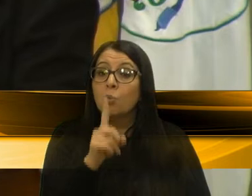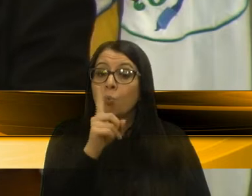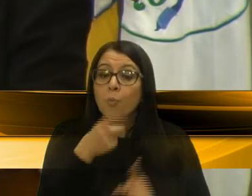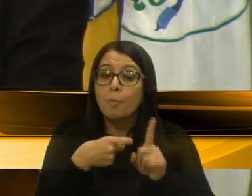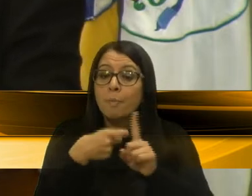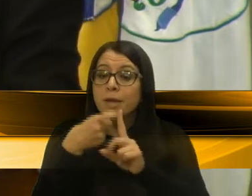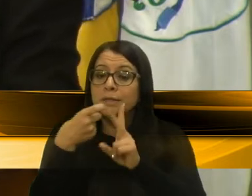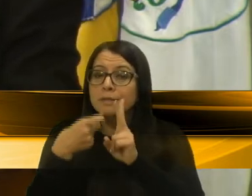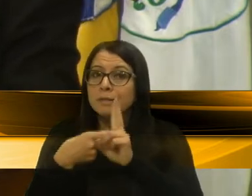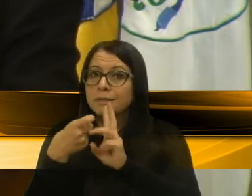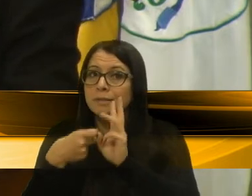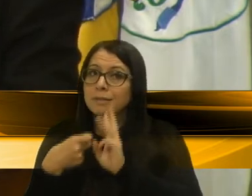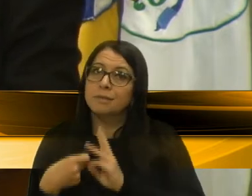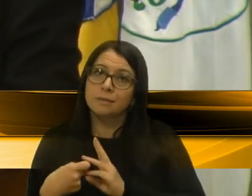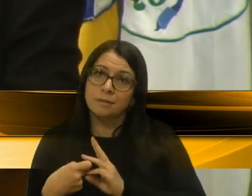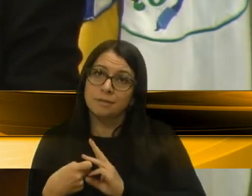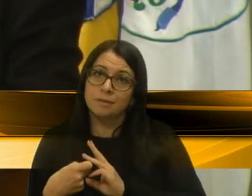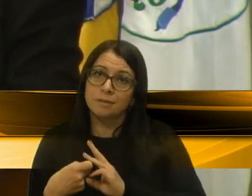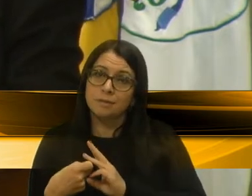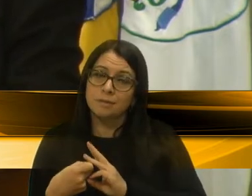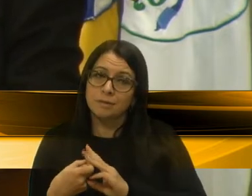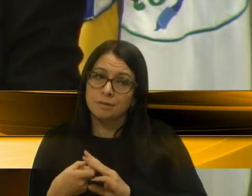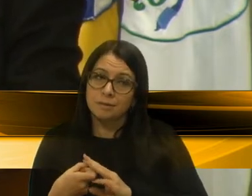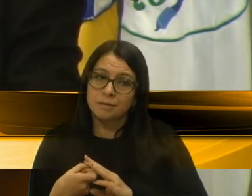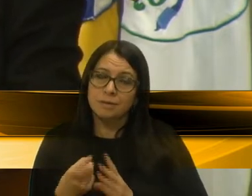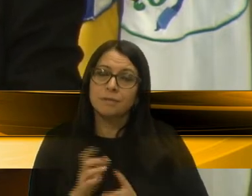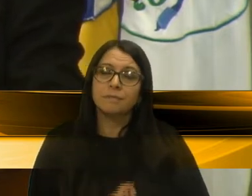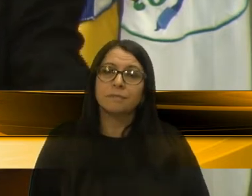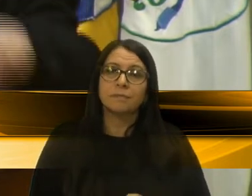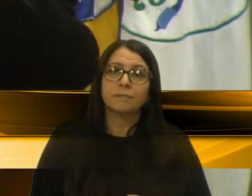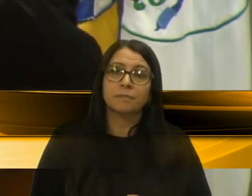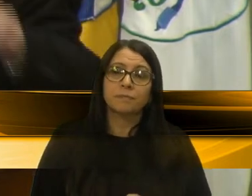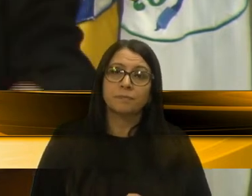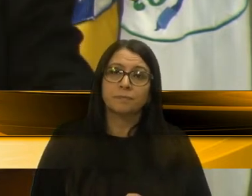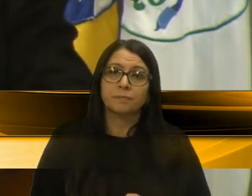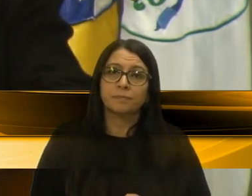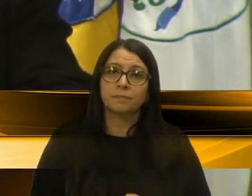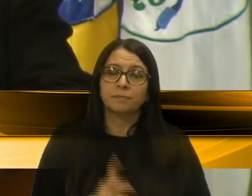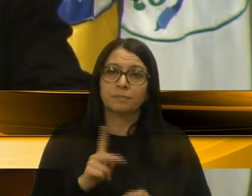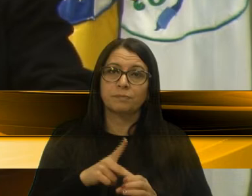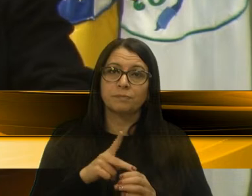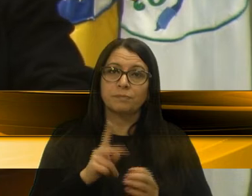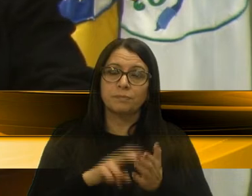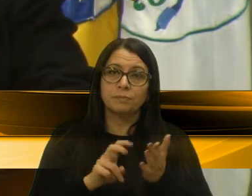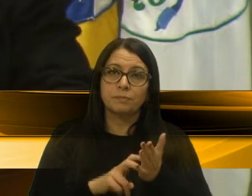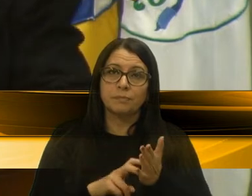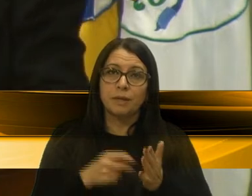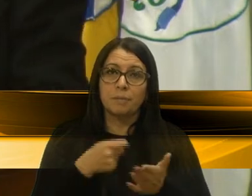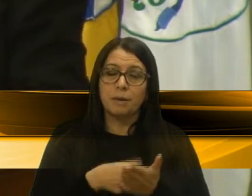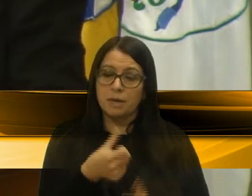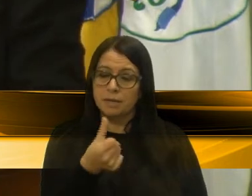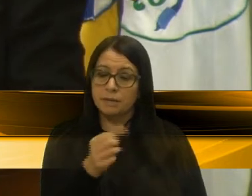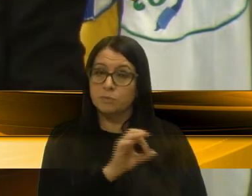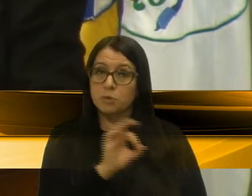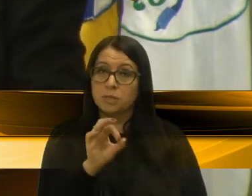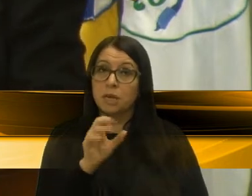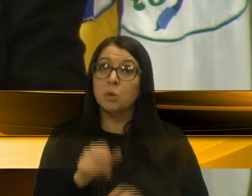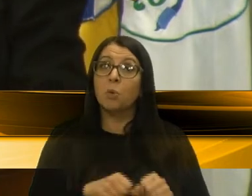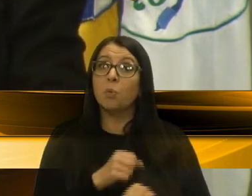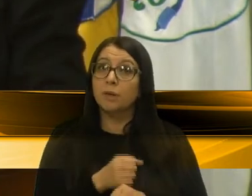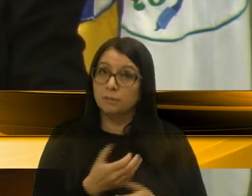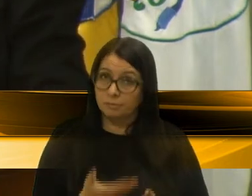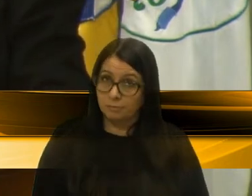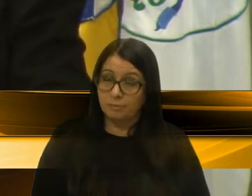mês. 3% ao mês, né? Enquanto na poupança se paga 6% ao ano,